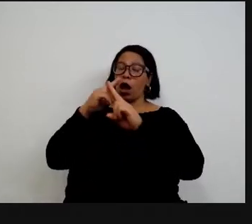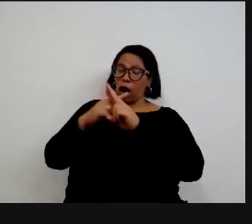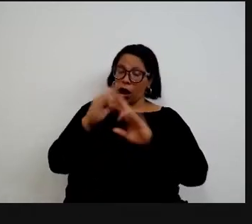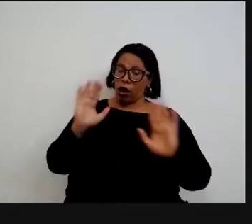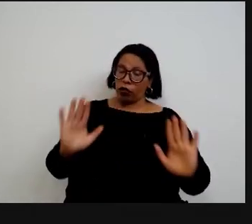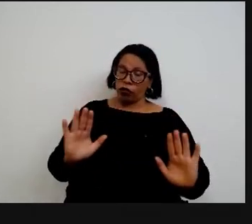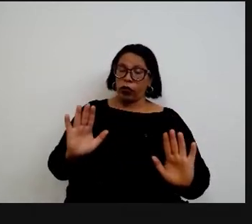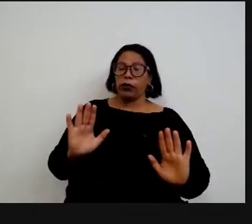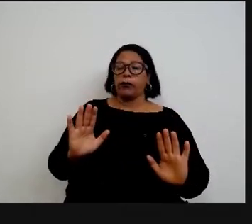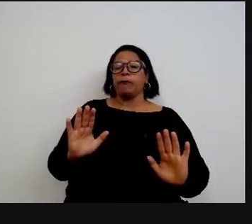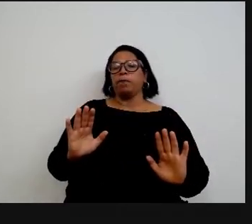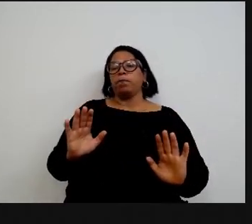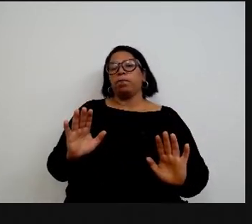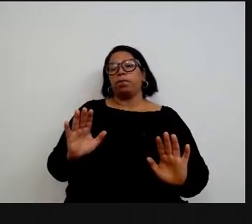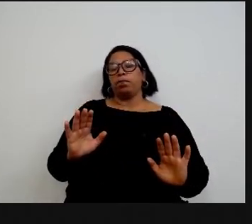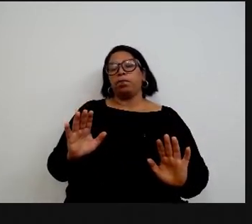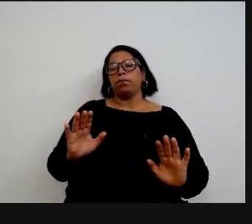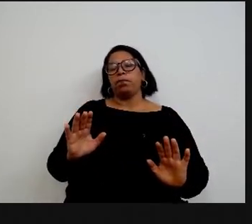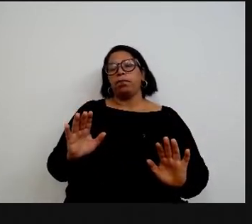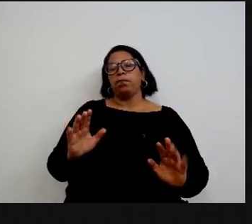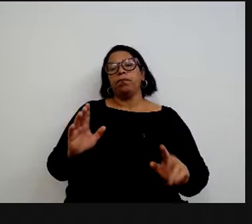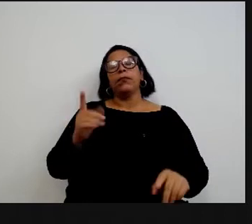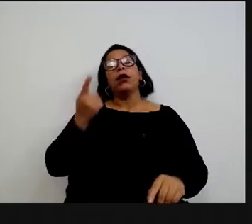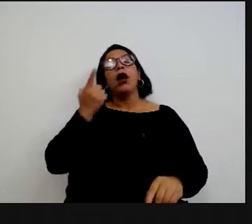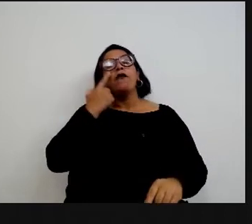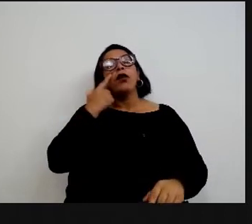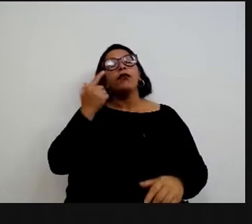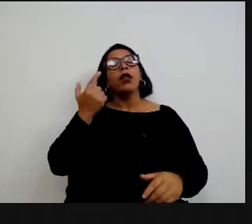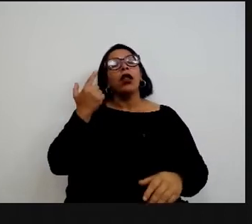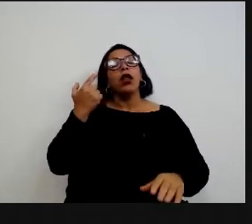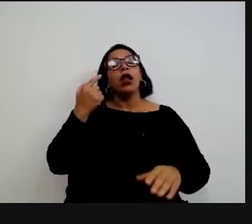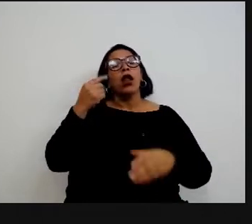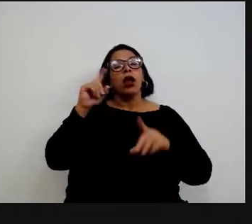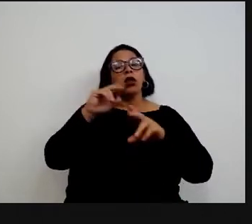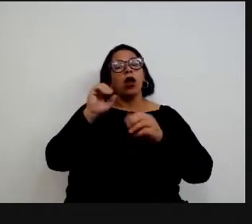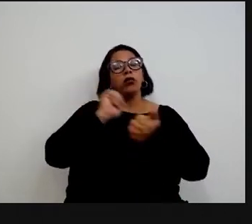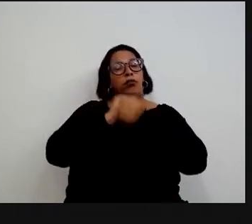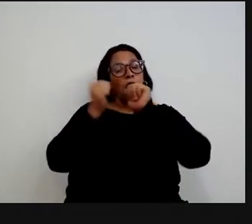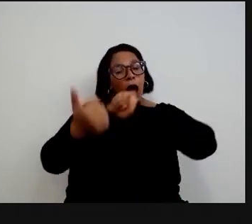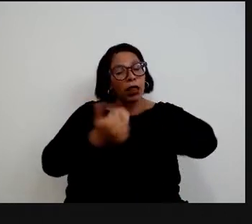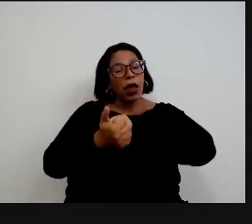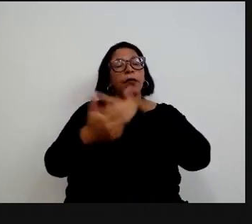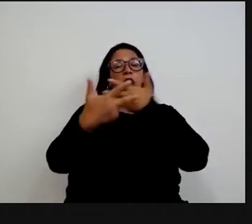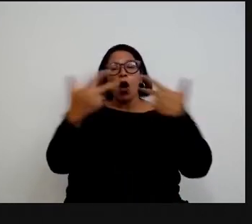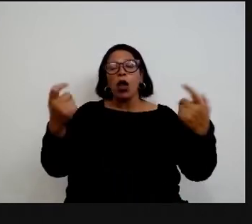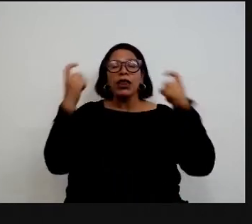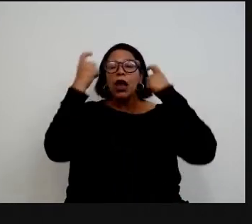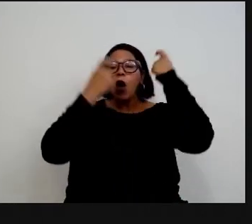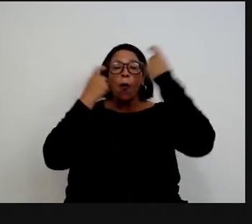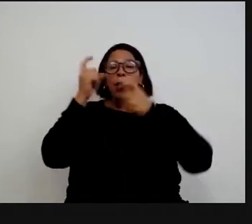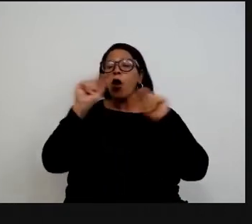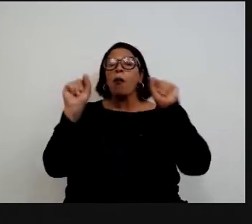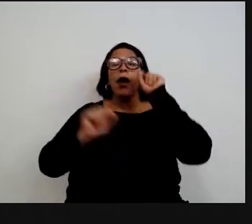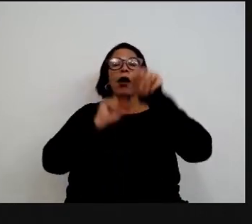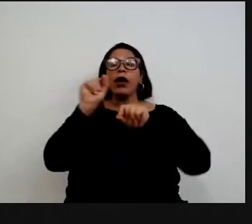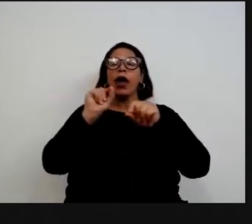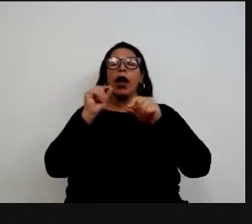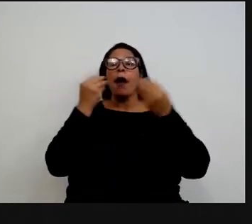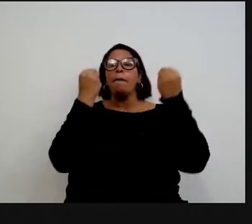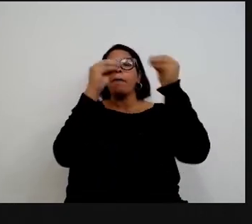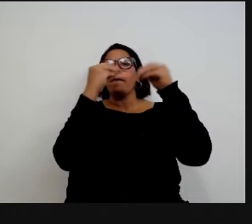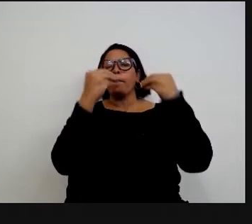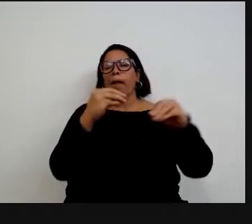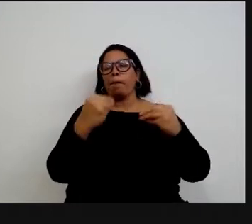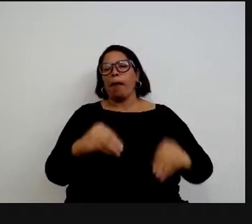disso, a gente tem vamos dizer, essas adequações, né? E essas preocupações de não estar